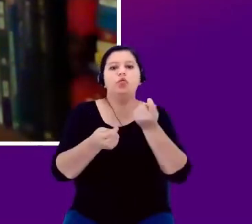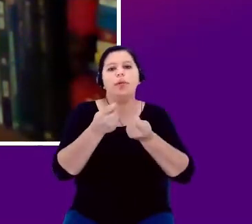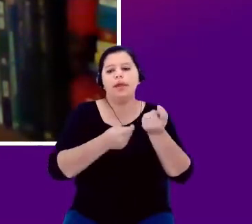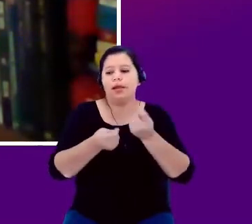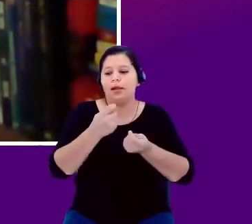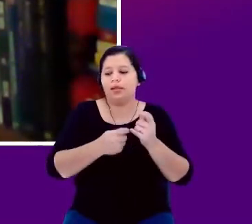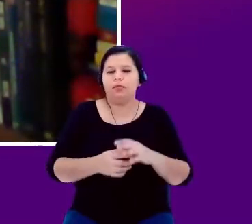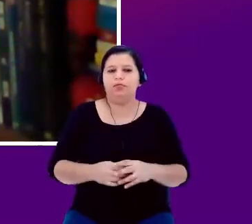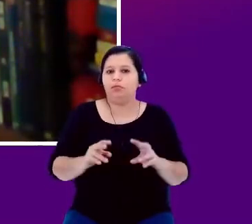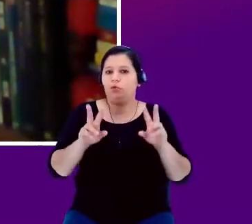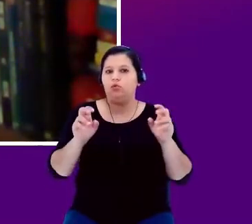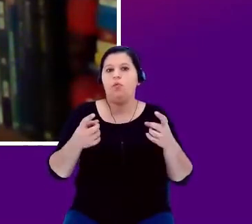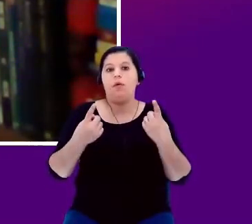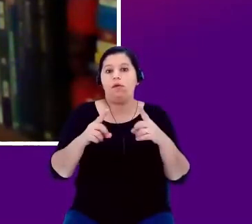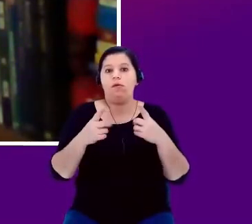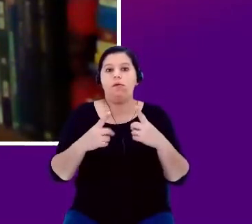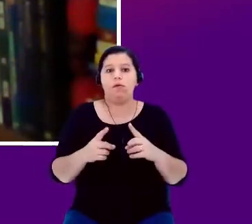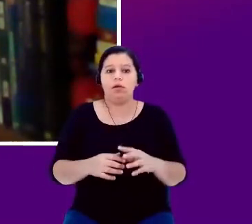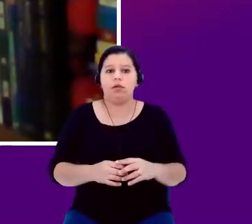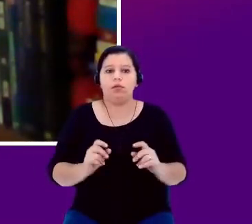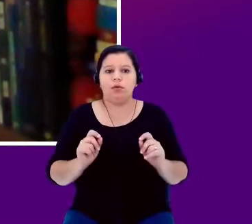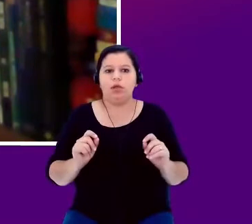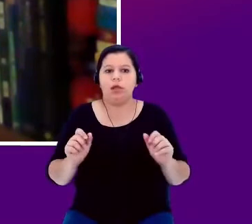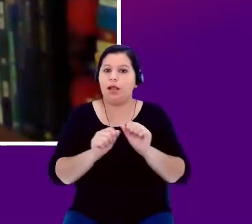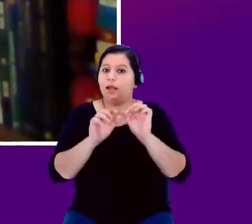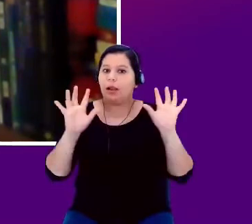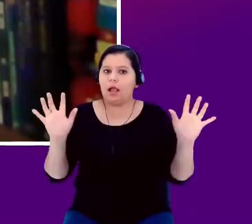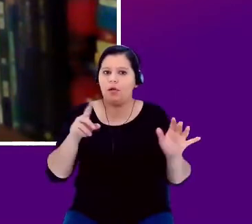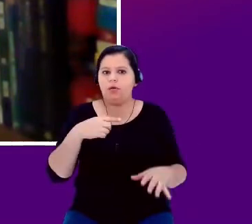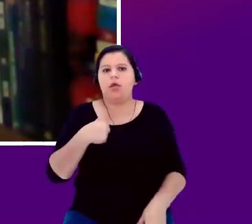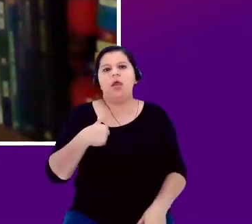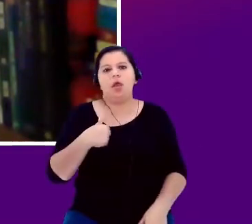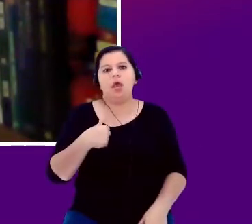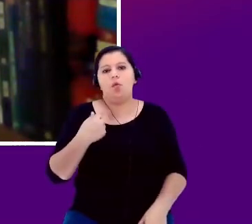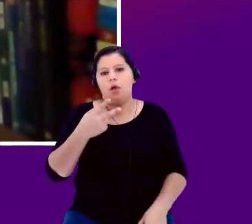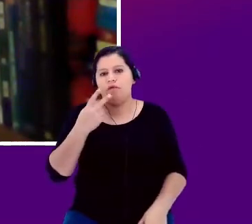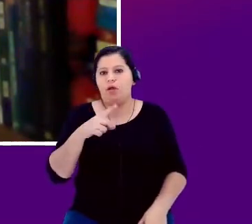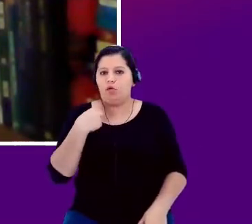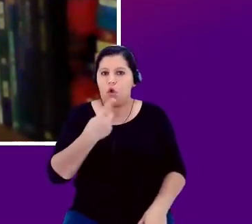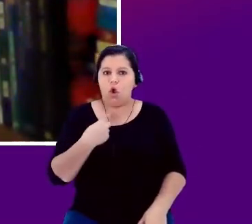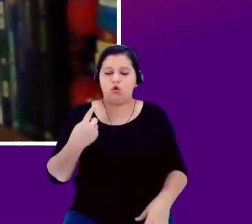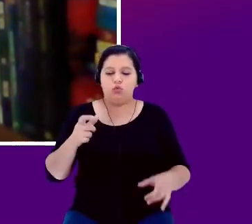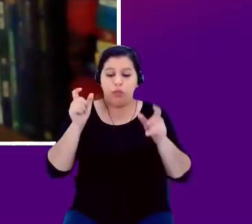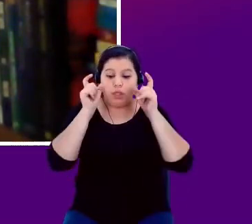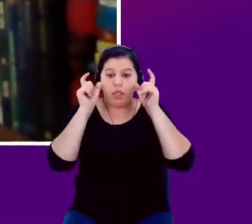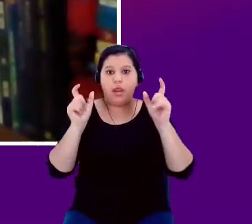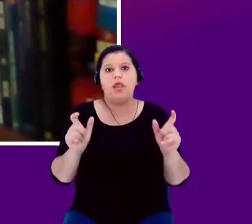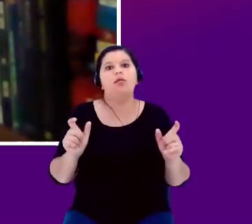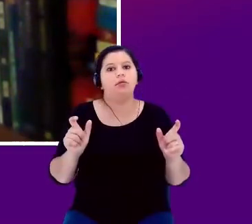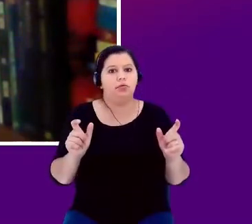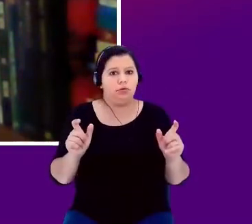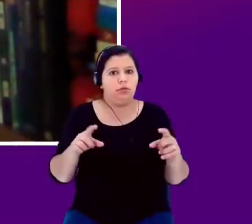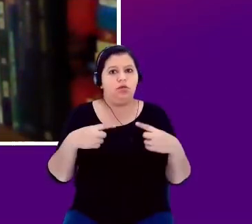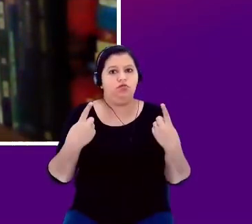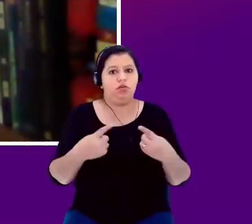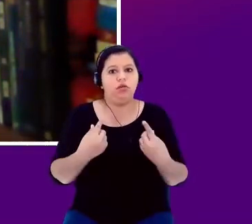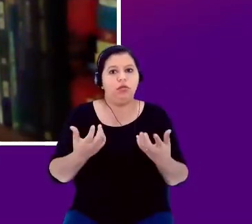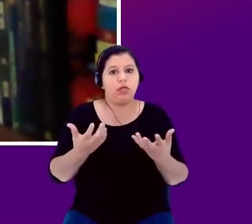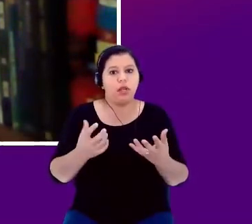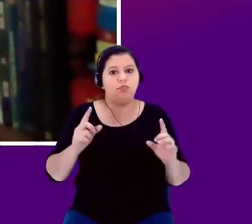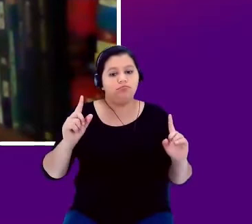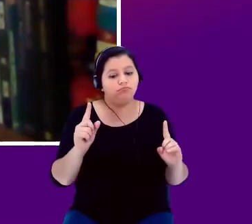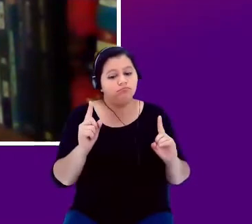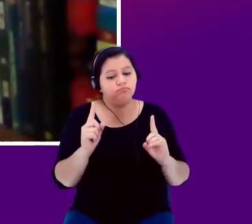à provocação que foi colocada, é claro, né, a gente reforça que o nosso interesse é em se aproximar cada vez